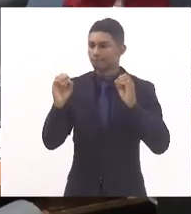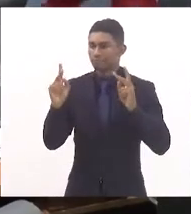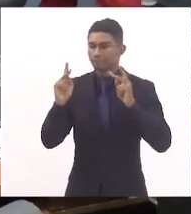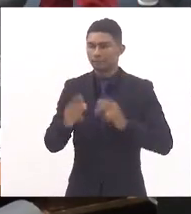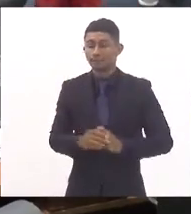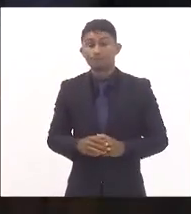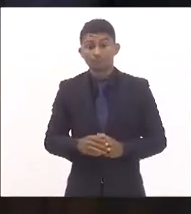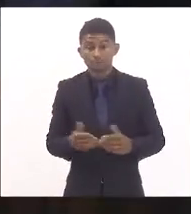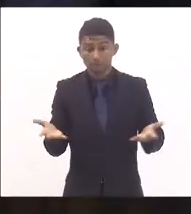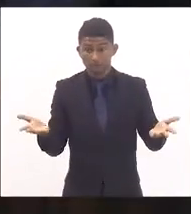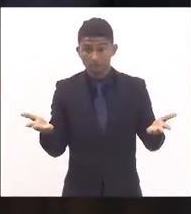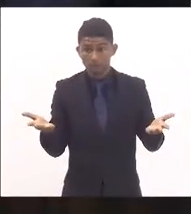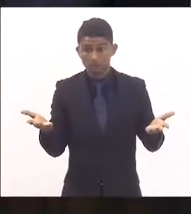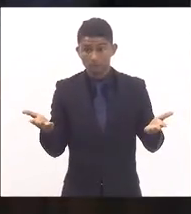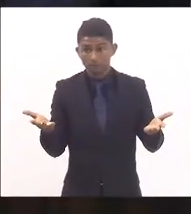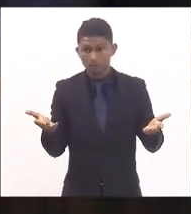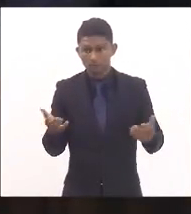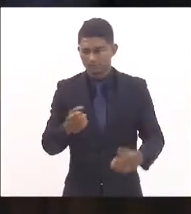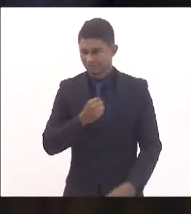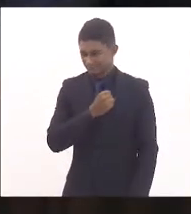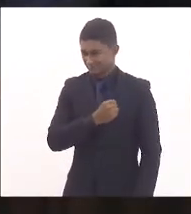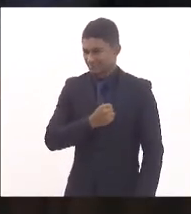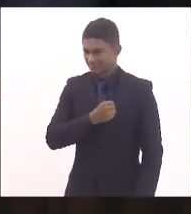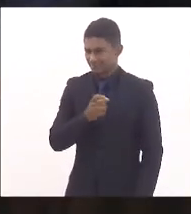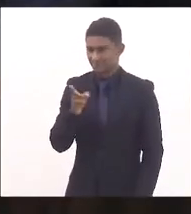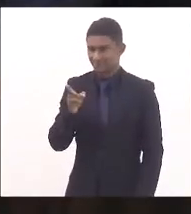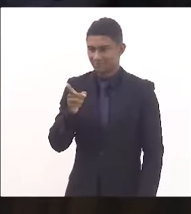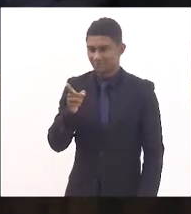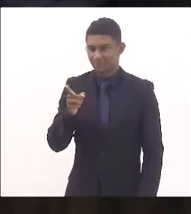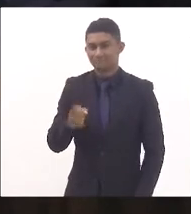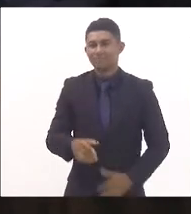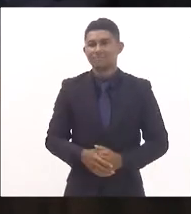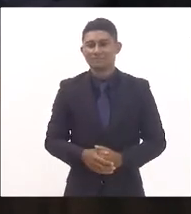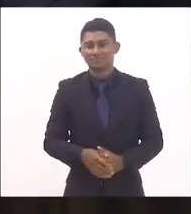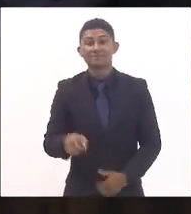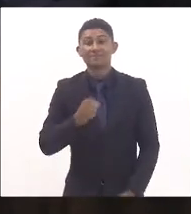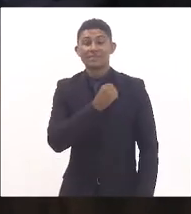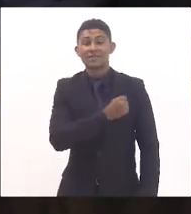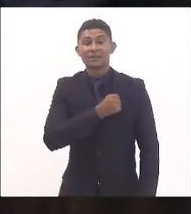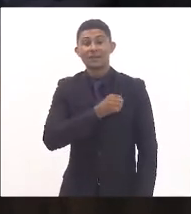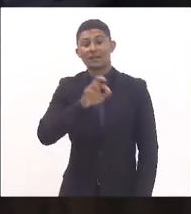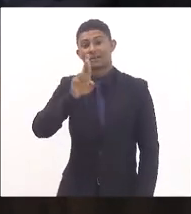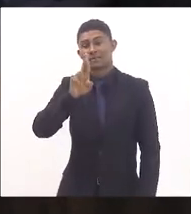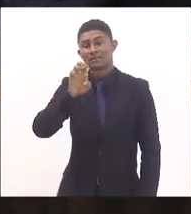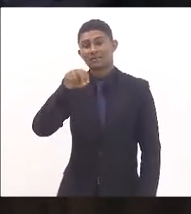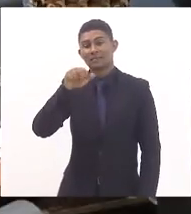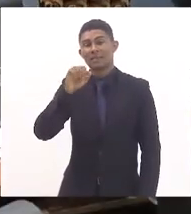Em tramitação, está com saudade? Está com saudade da Renata.